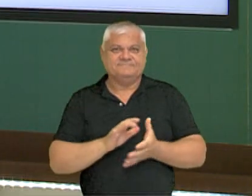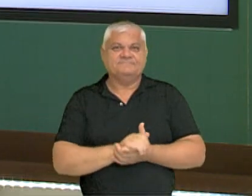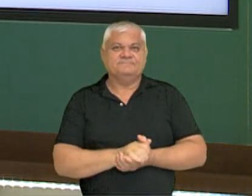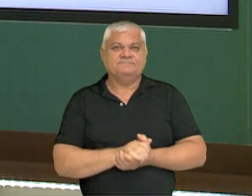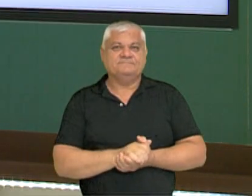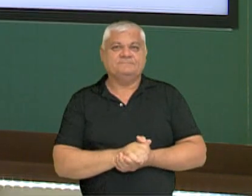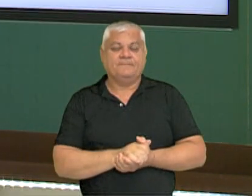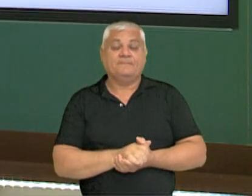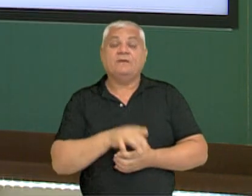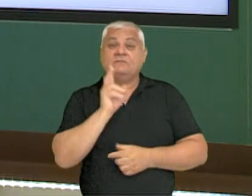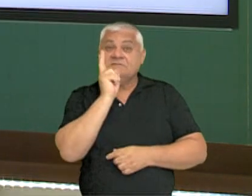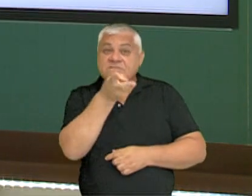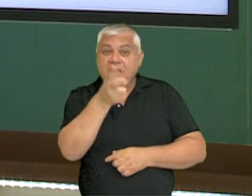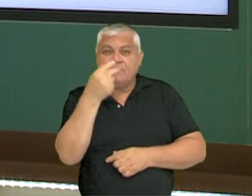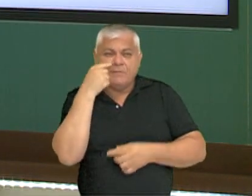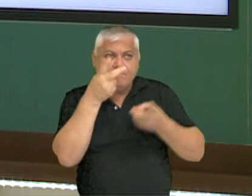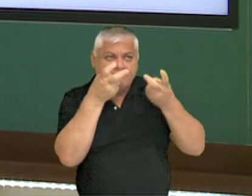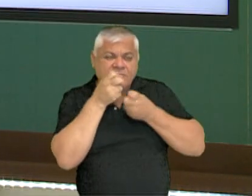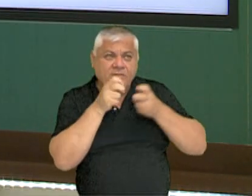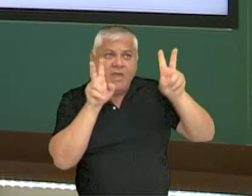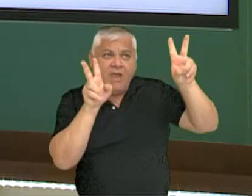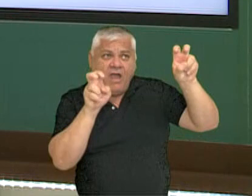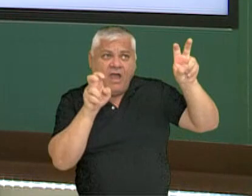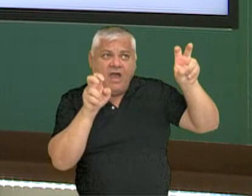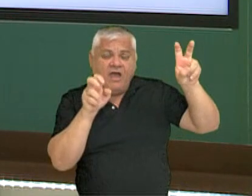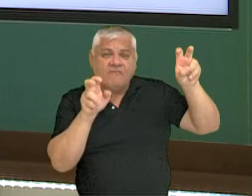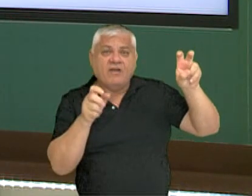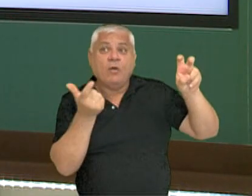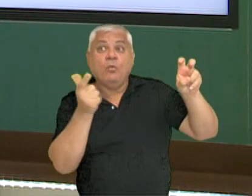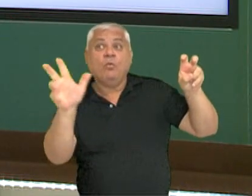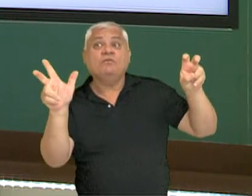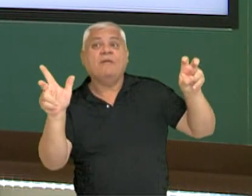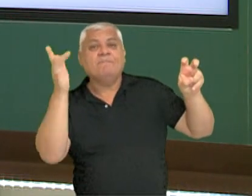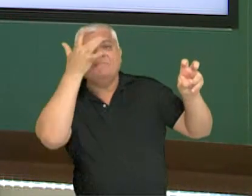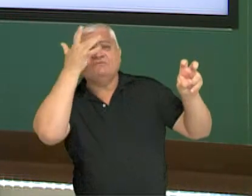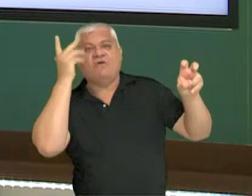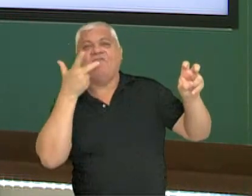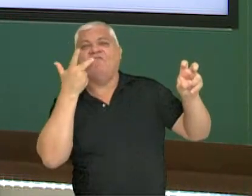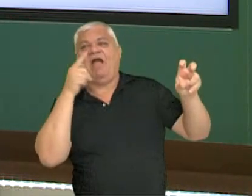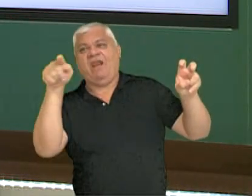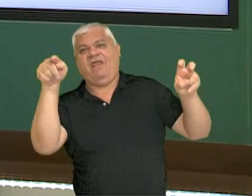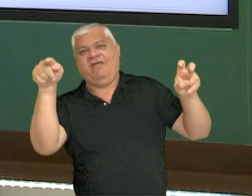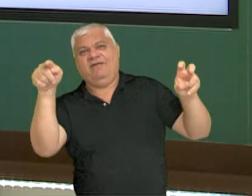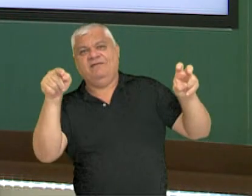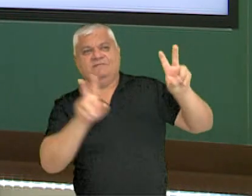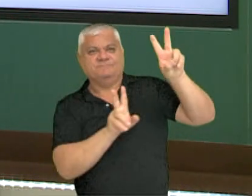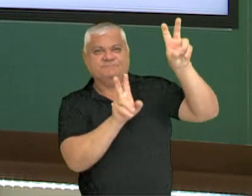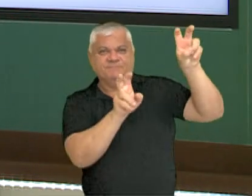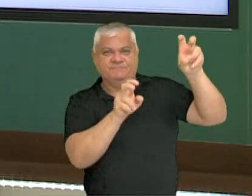pessoal? Quando tiver entre aspas, então é a fala integral, não muda nenhuma palavra. certo?